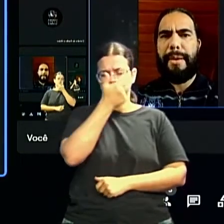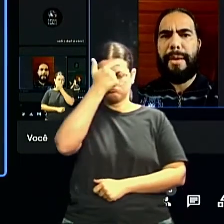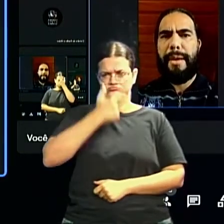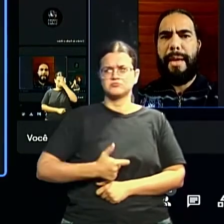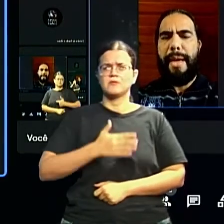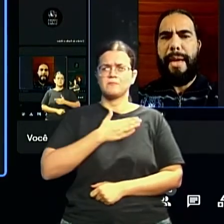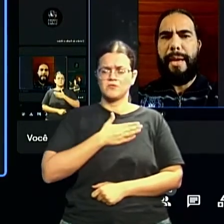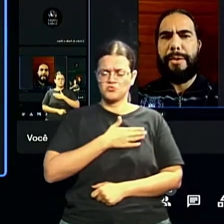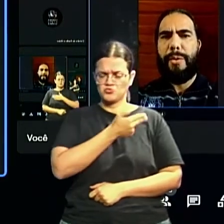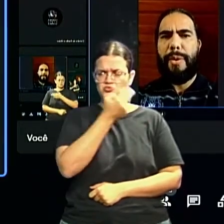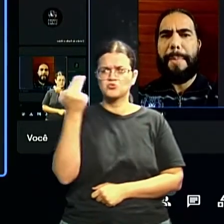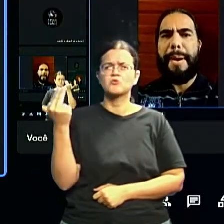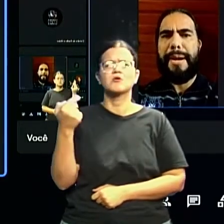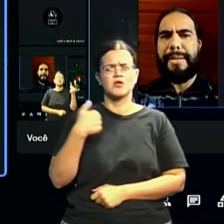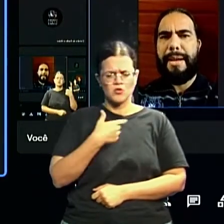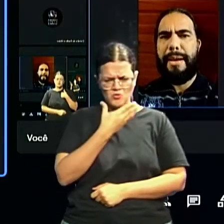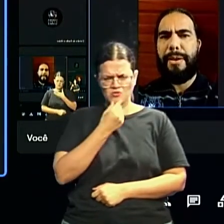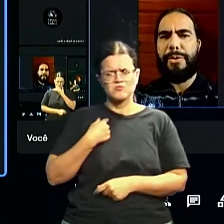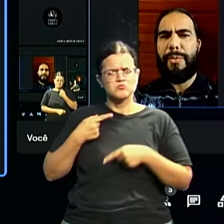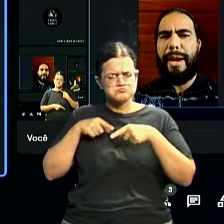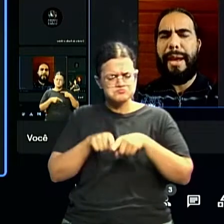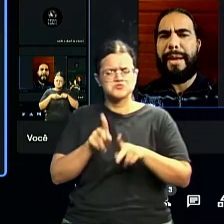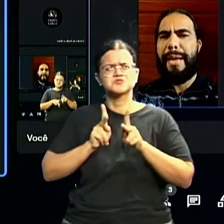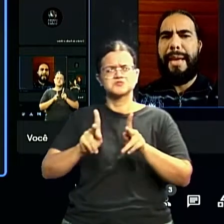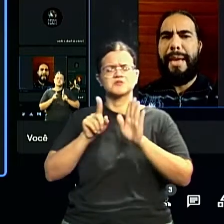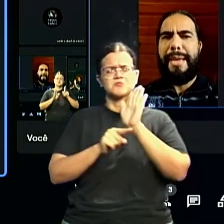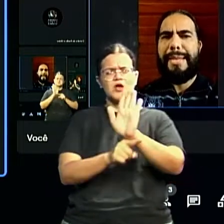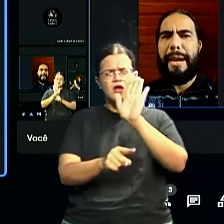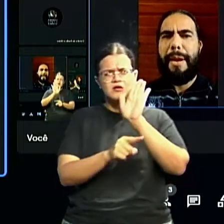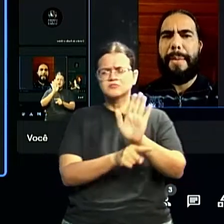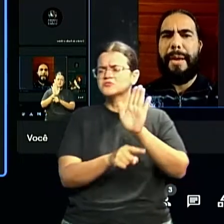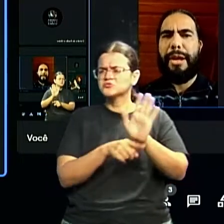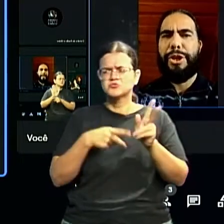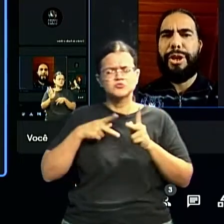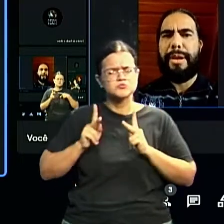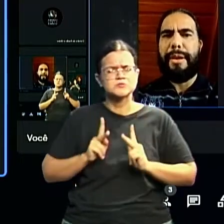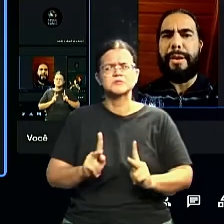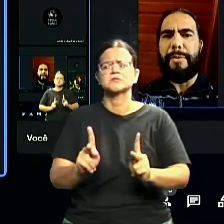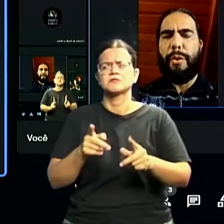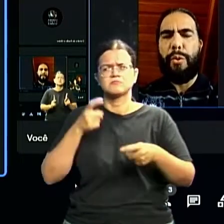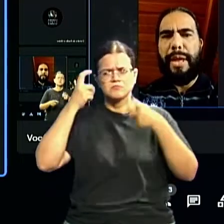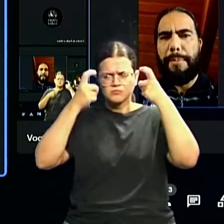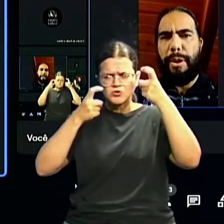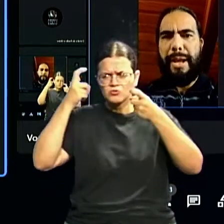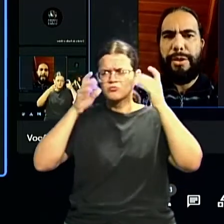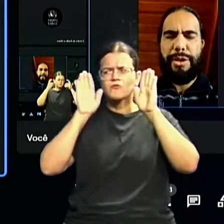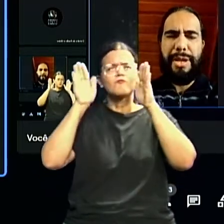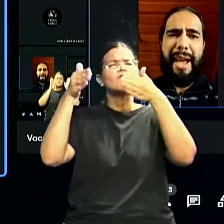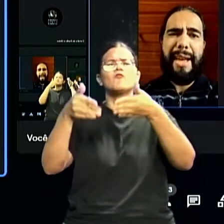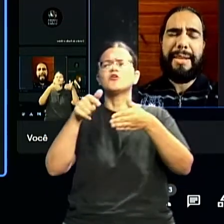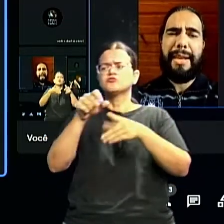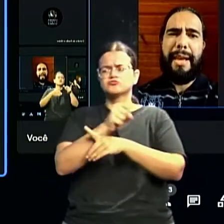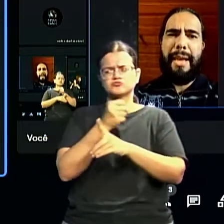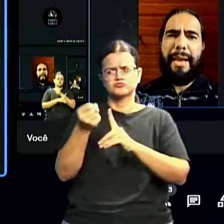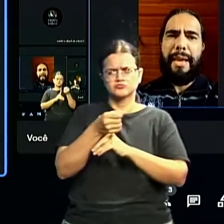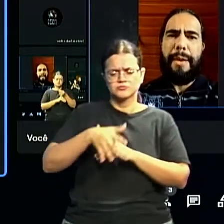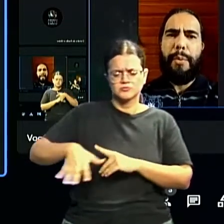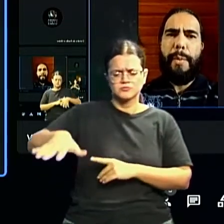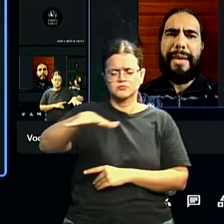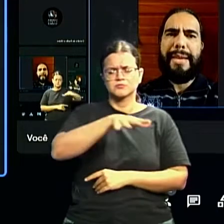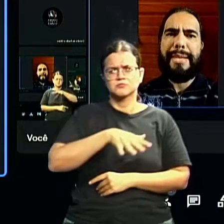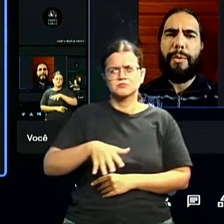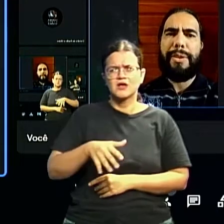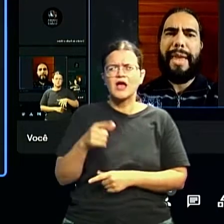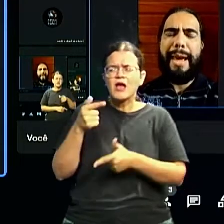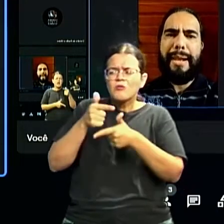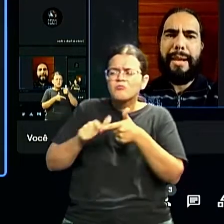relação a mim. Sou um cara parceiro, sou um cara extremamente voltado por casos sociais. E